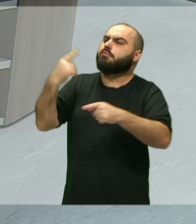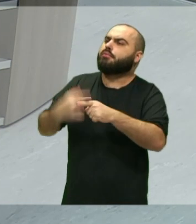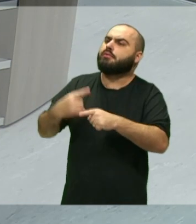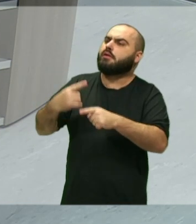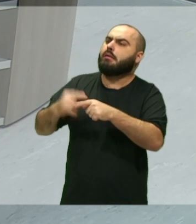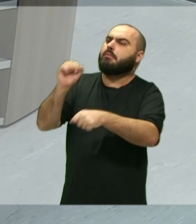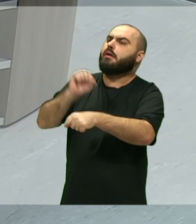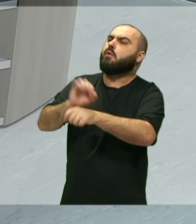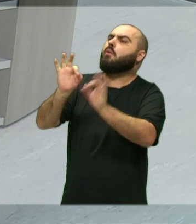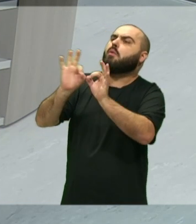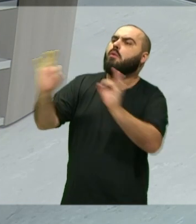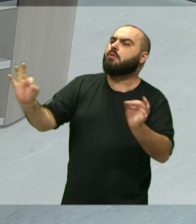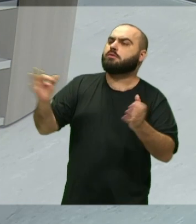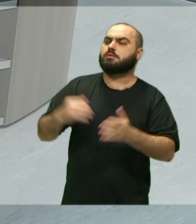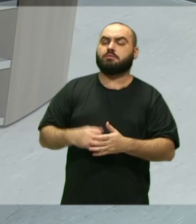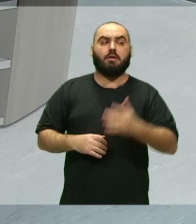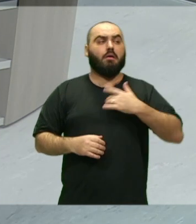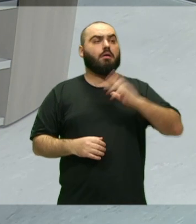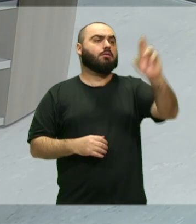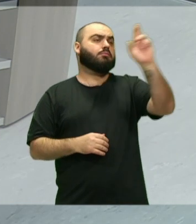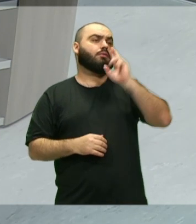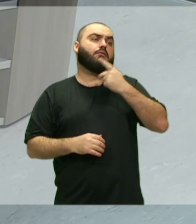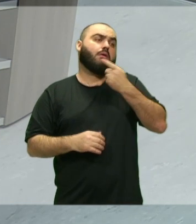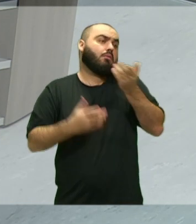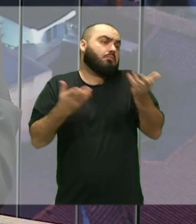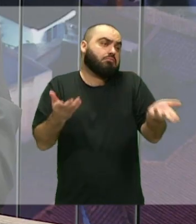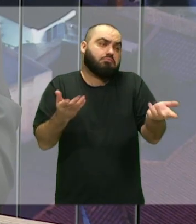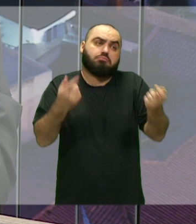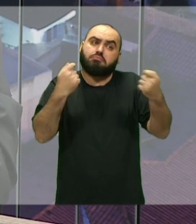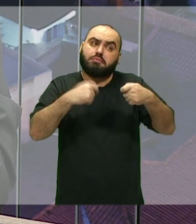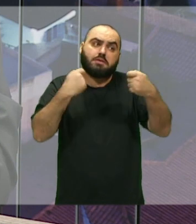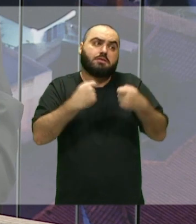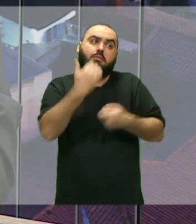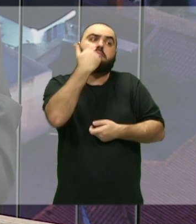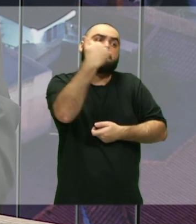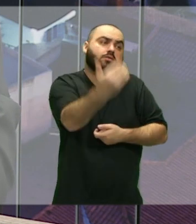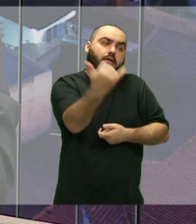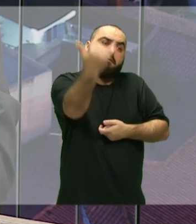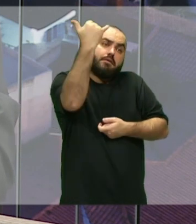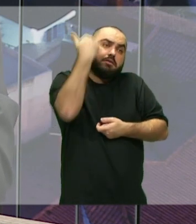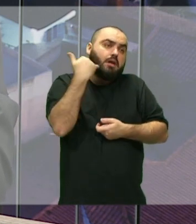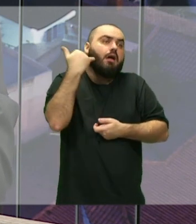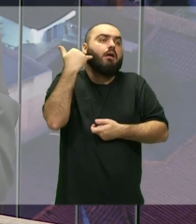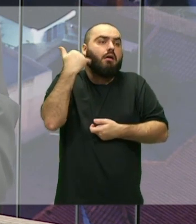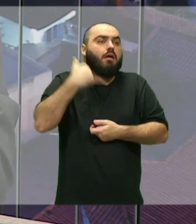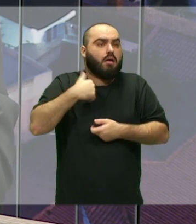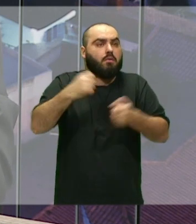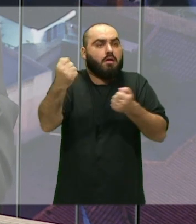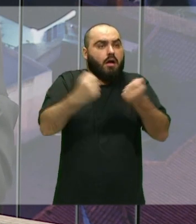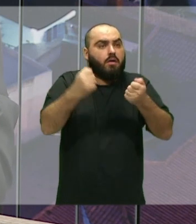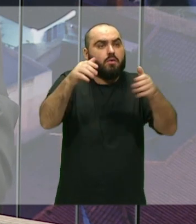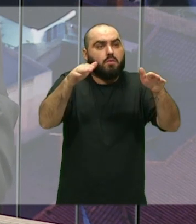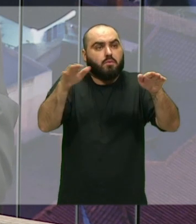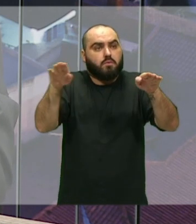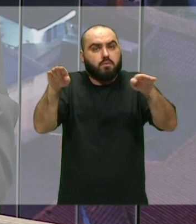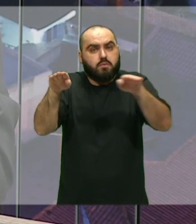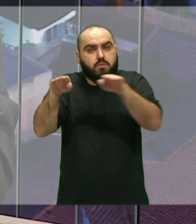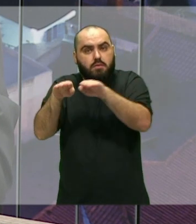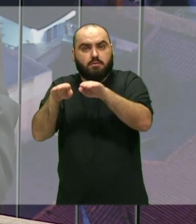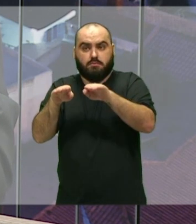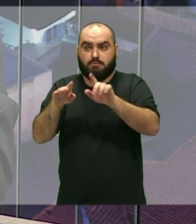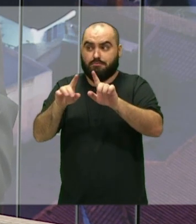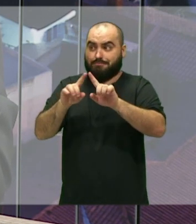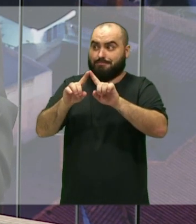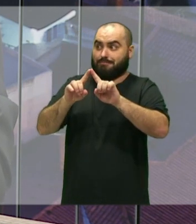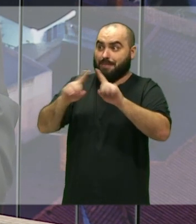tão longe da plataforma, e ele falou a única coisa que ele falou para a gente é que a gente tem que pedir para ele encostar o ônibus na plataforma, sendo que é uma obrigação